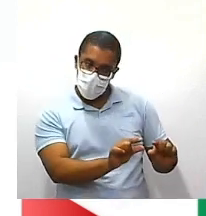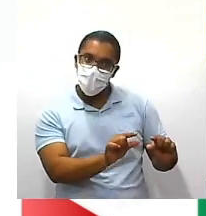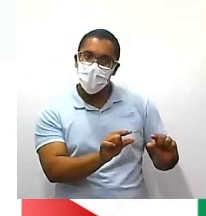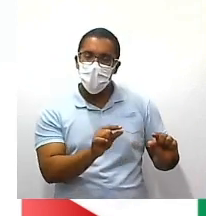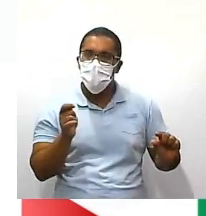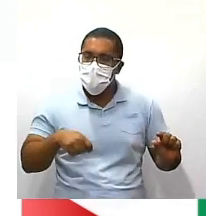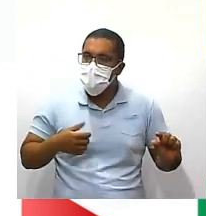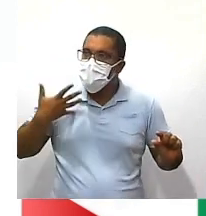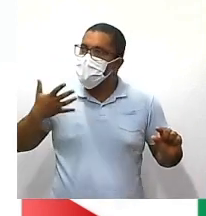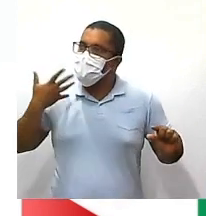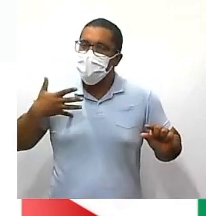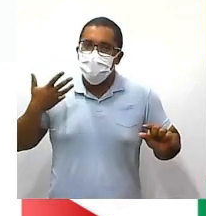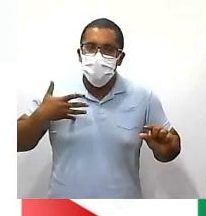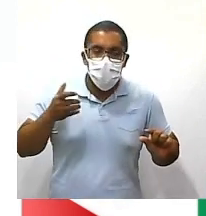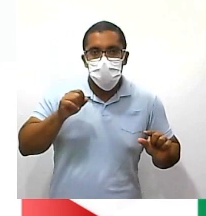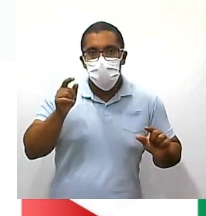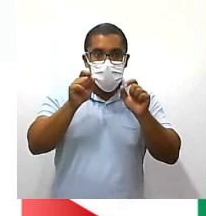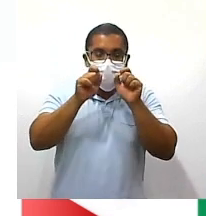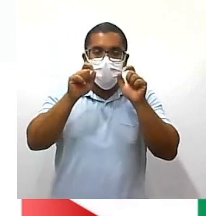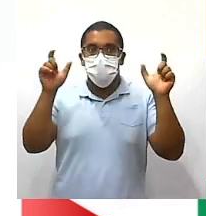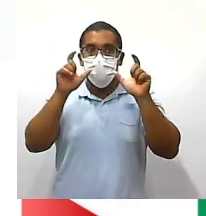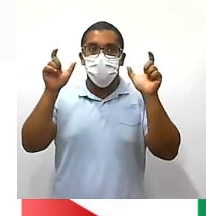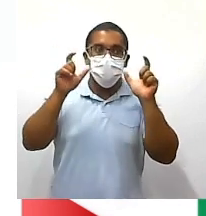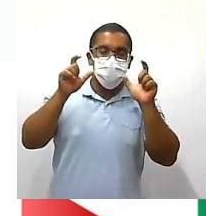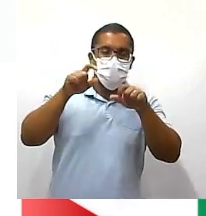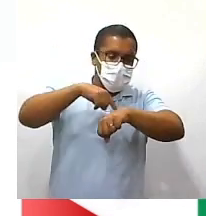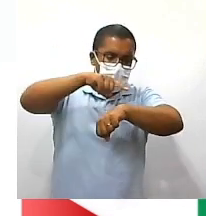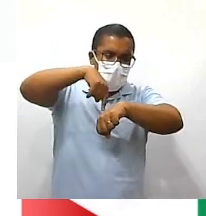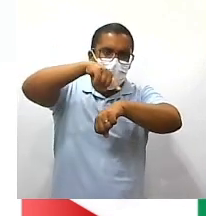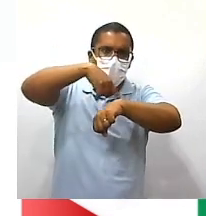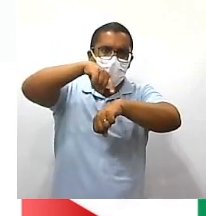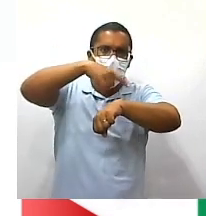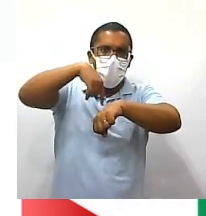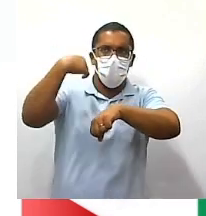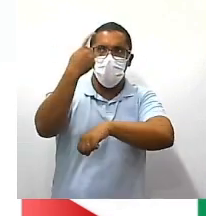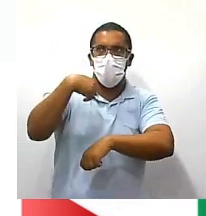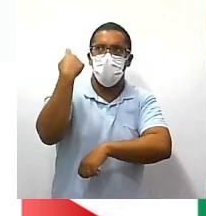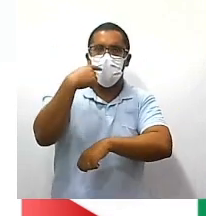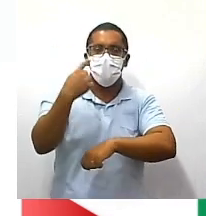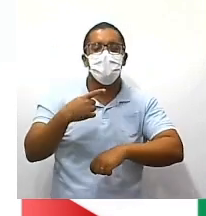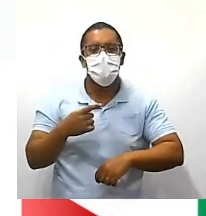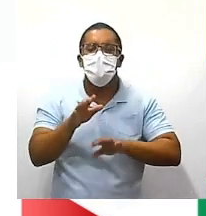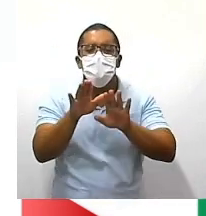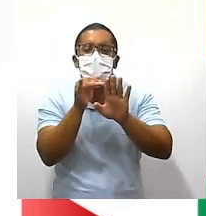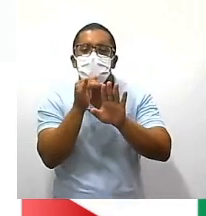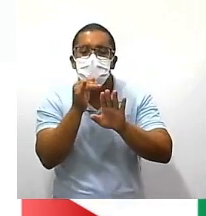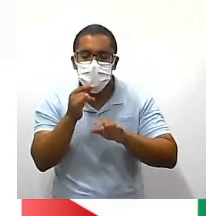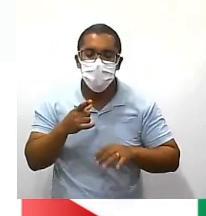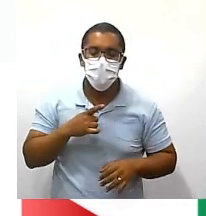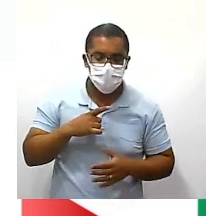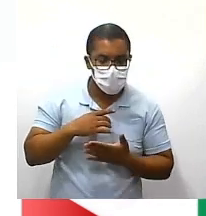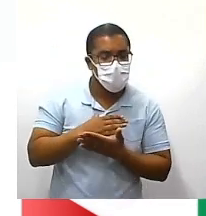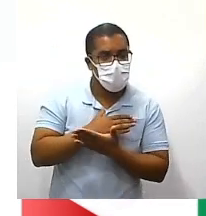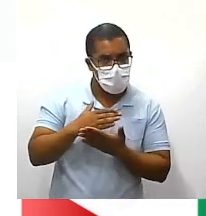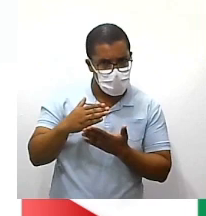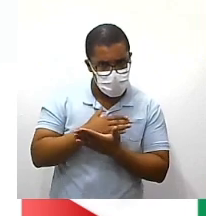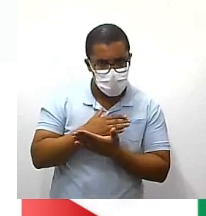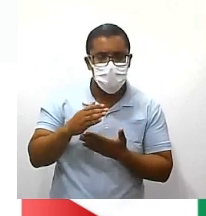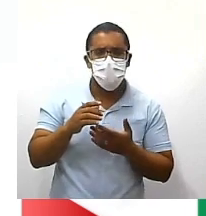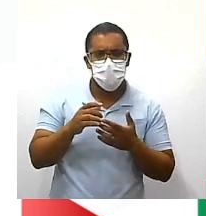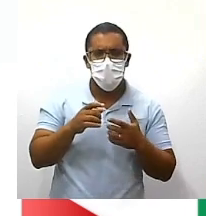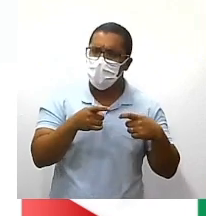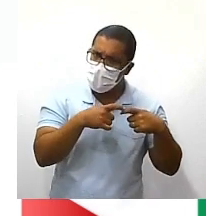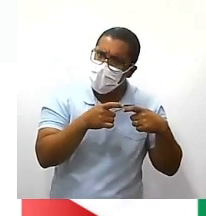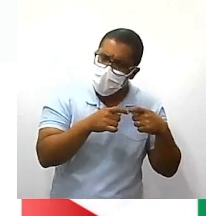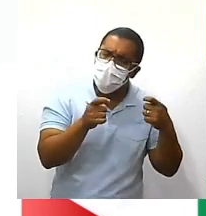ser mantido ali acordado por muito tempo. Por exemplo, os psicoativos estimulantes, eles podem ser